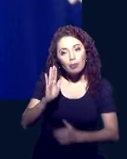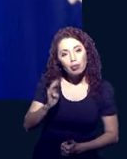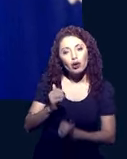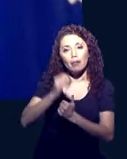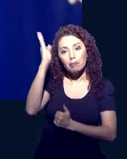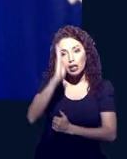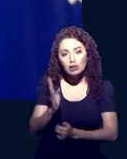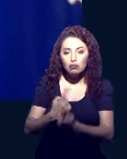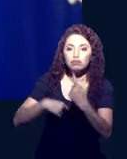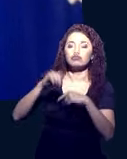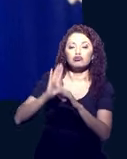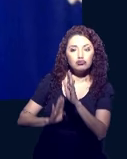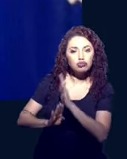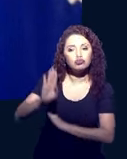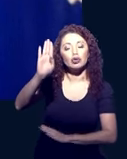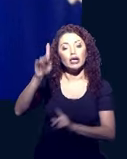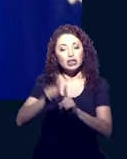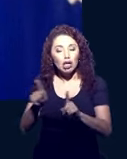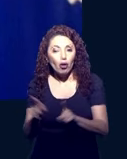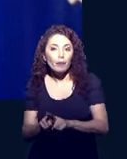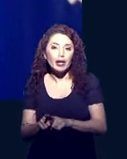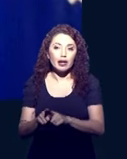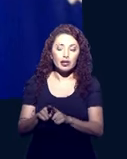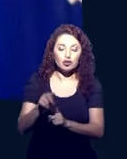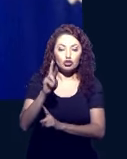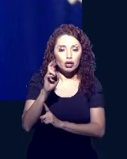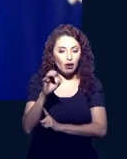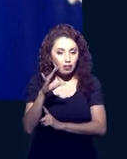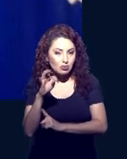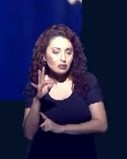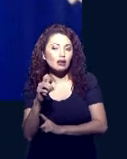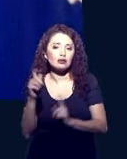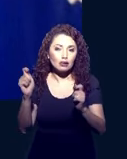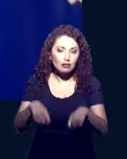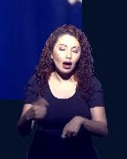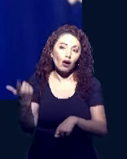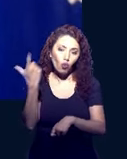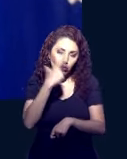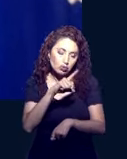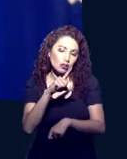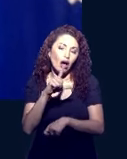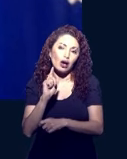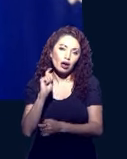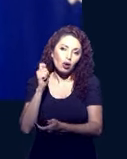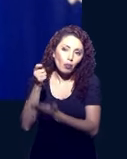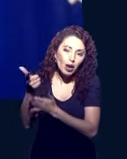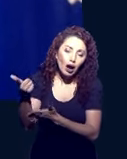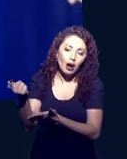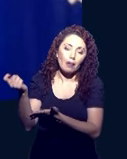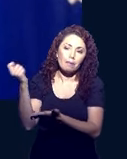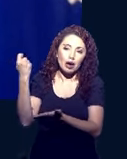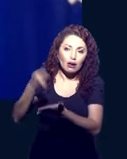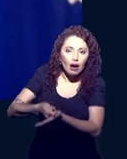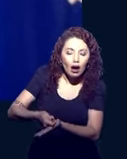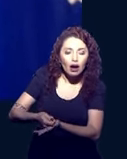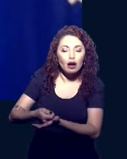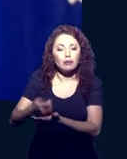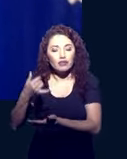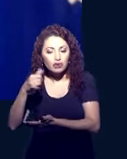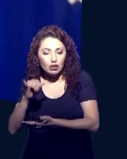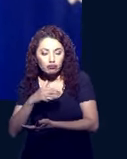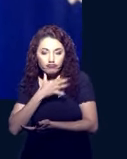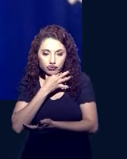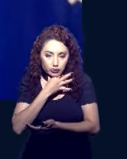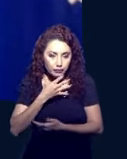que sejam sustentáveis também obviamente nós teremos o juízo crítico em relação à medidas sejam puramente arrecadatória sem